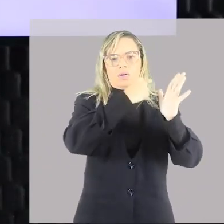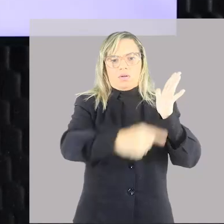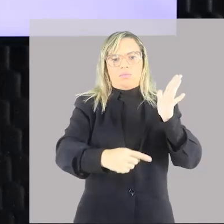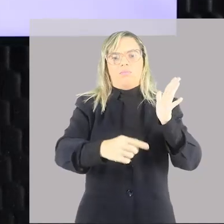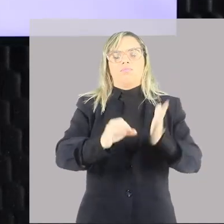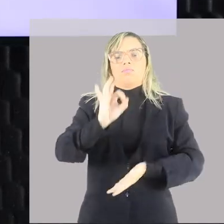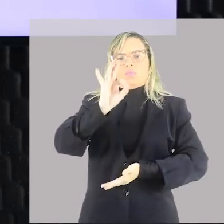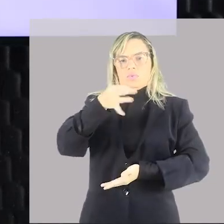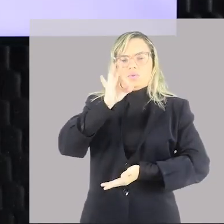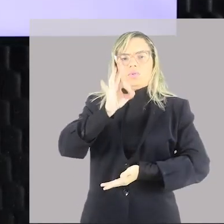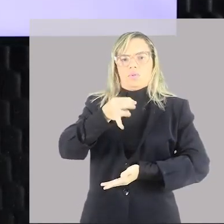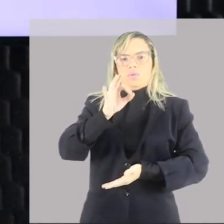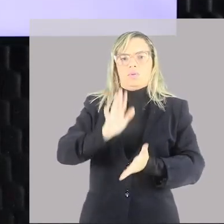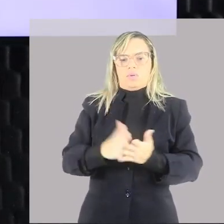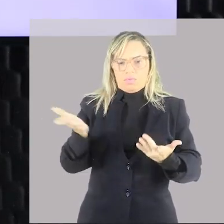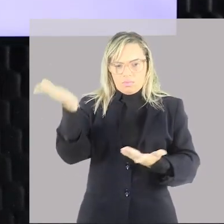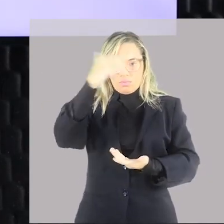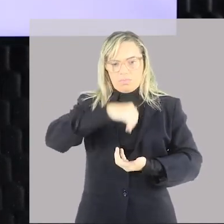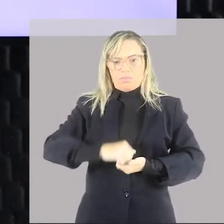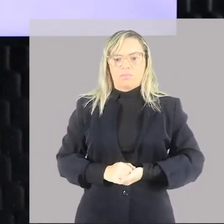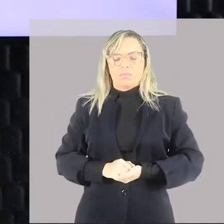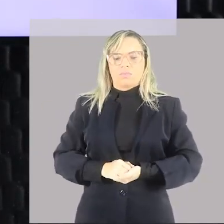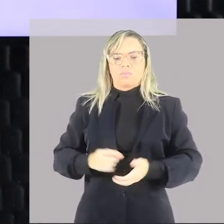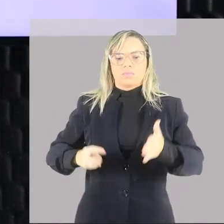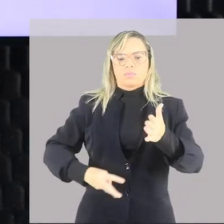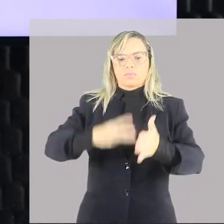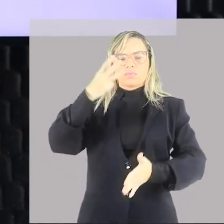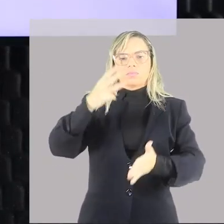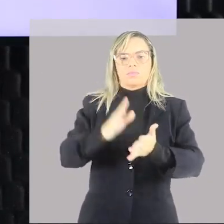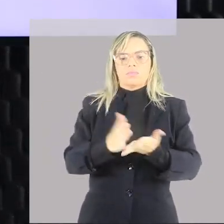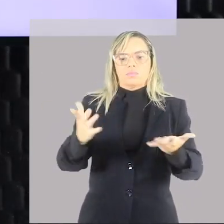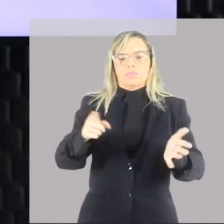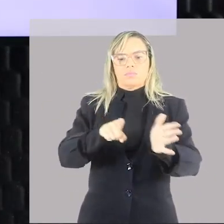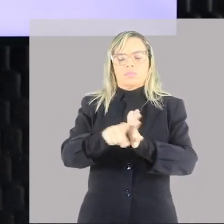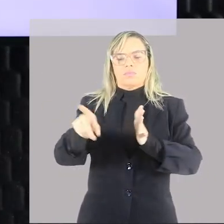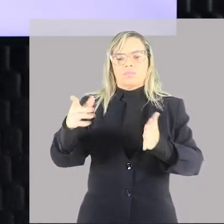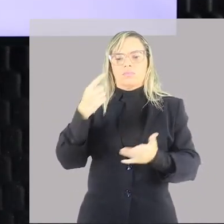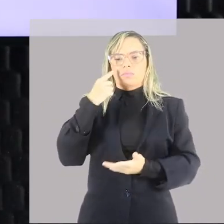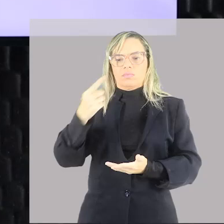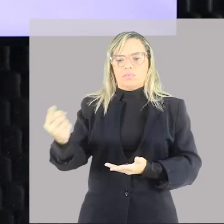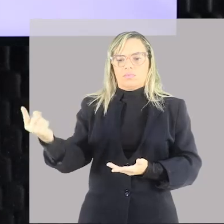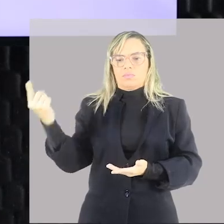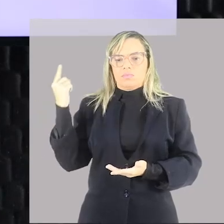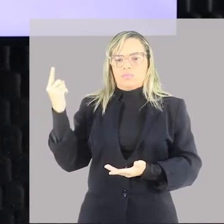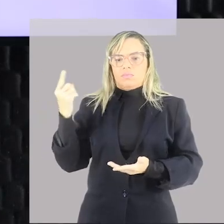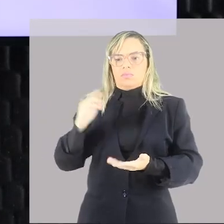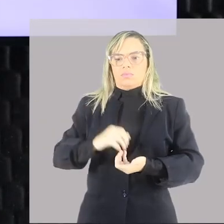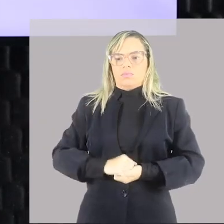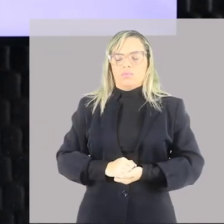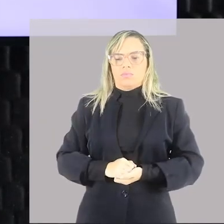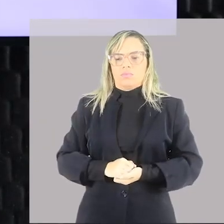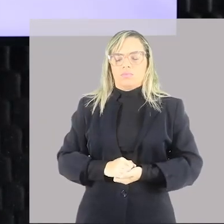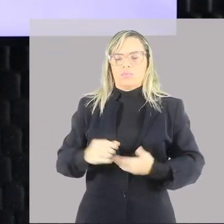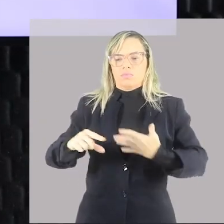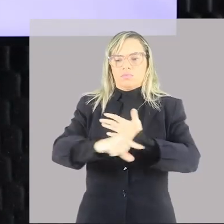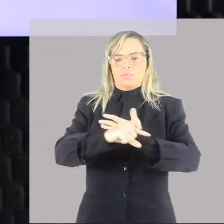D. Marcou? Olha a terceira questão aqui, da Marina Velasco. O